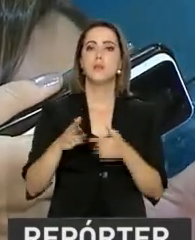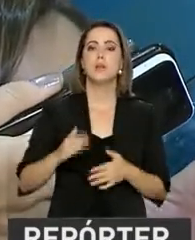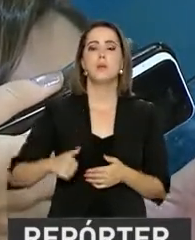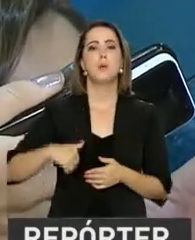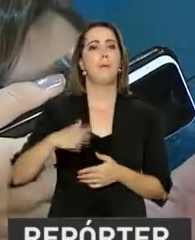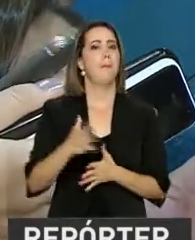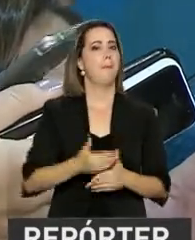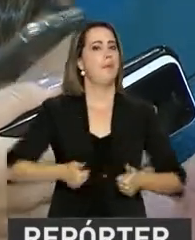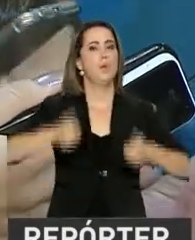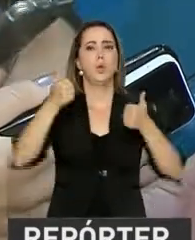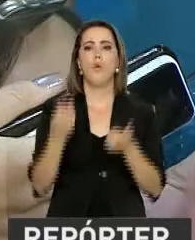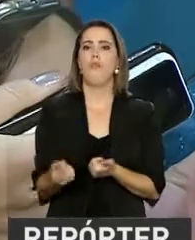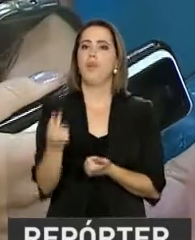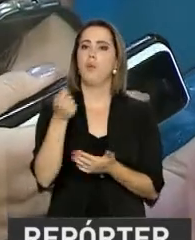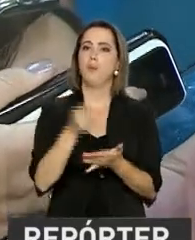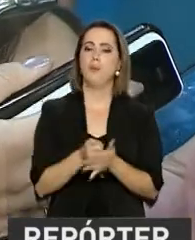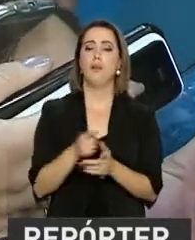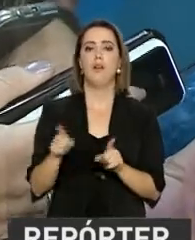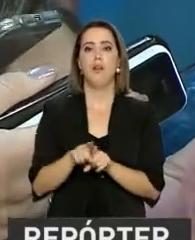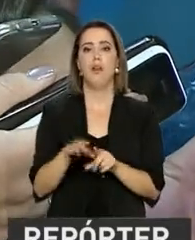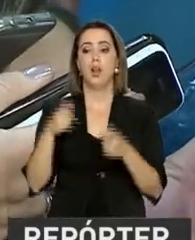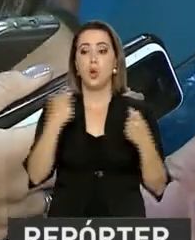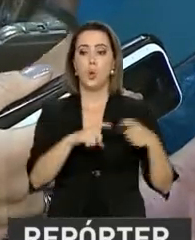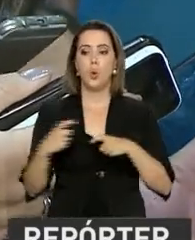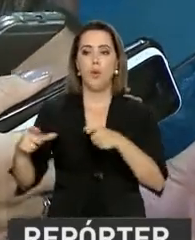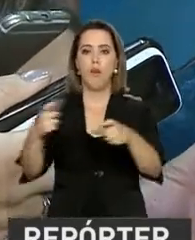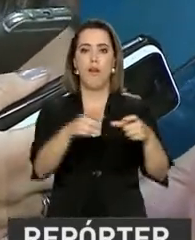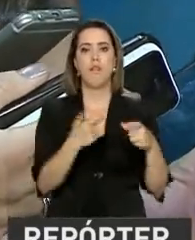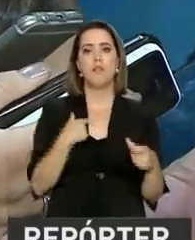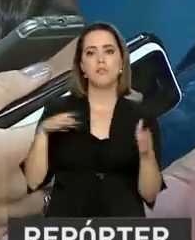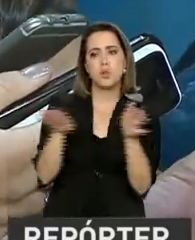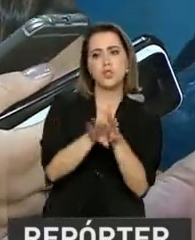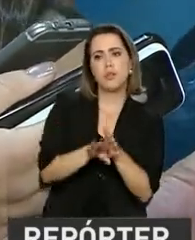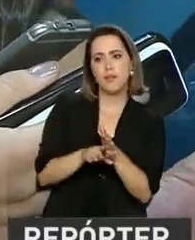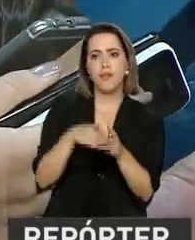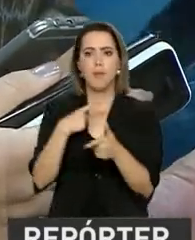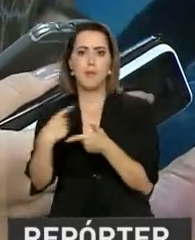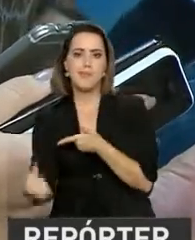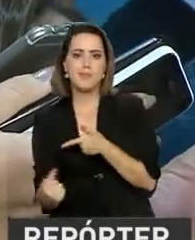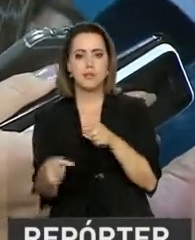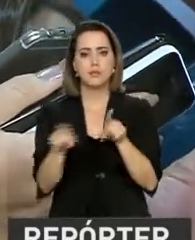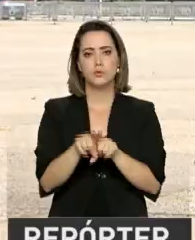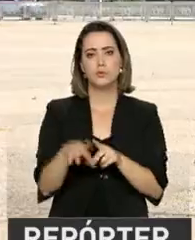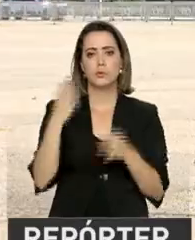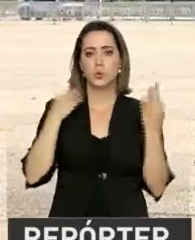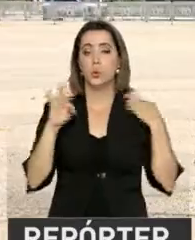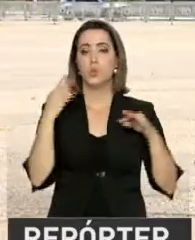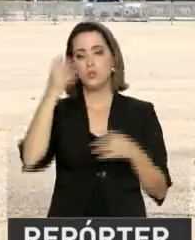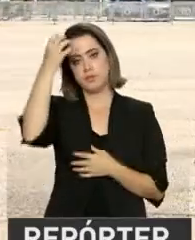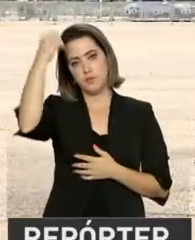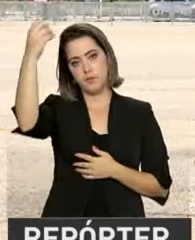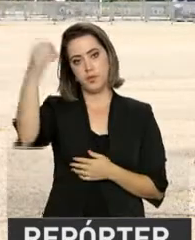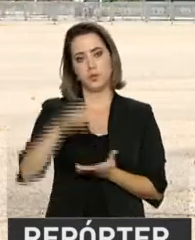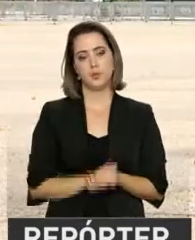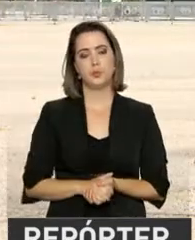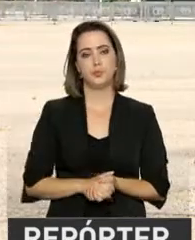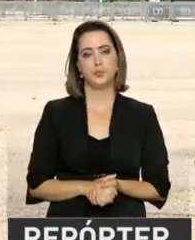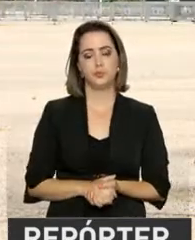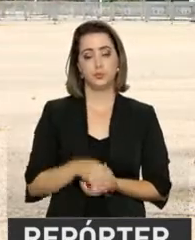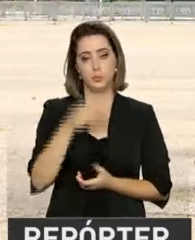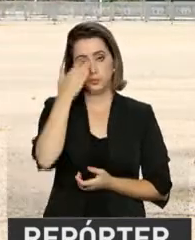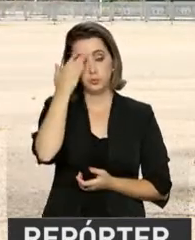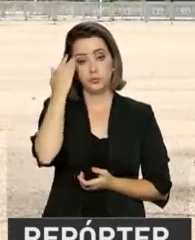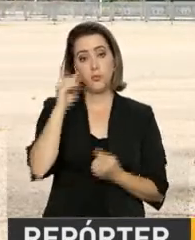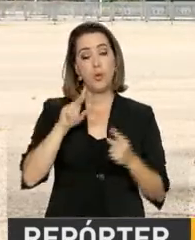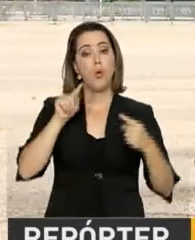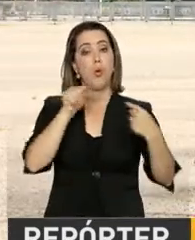competitividade, melhores preços, mais rotas, mais destinos e, consequentemente, mais turistas viajando pelo Brasil. O objetivo é dobrar o número